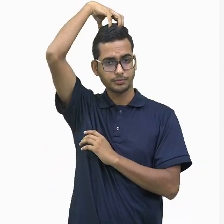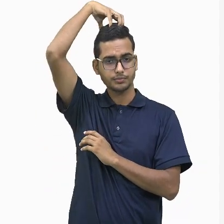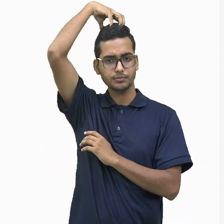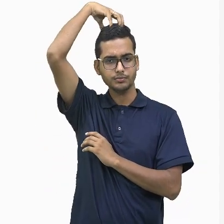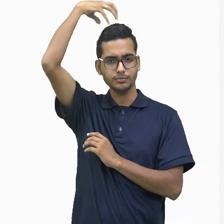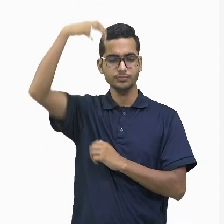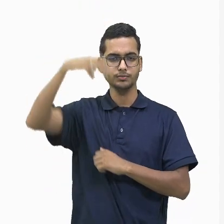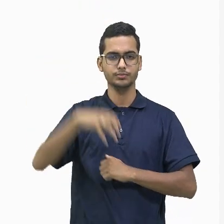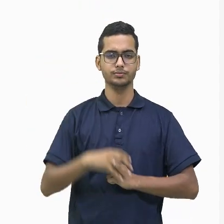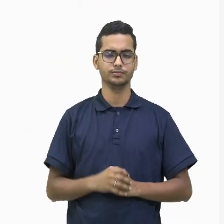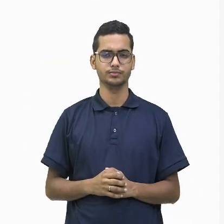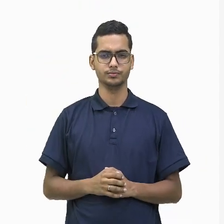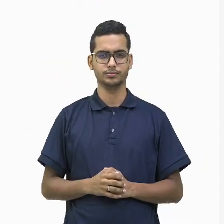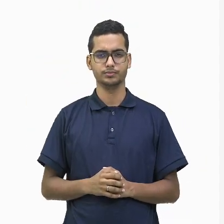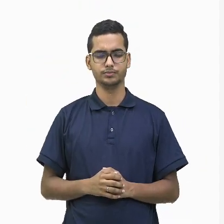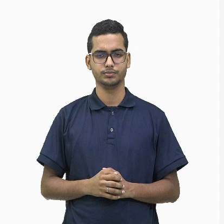partir